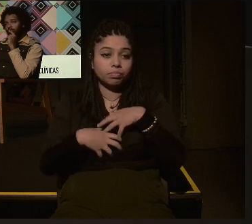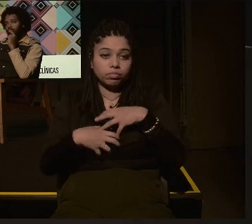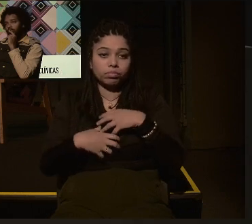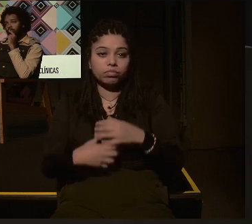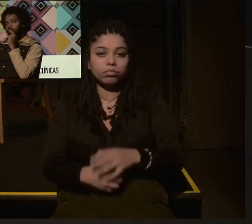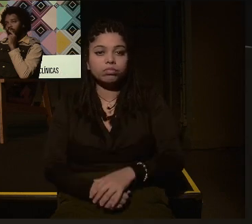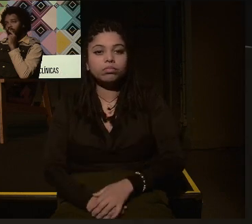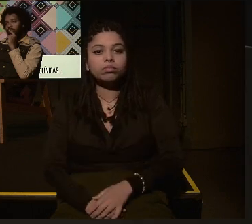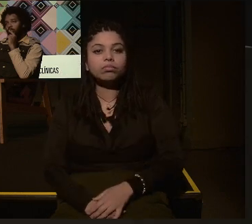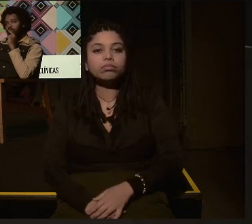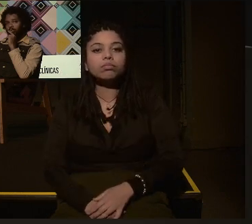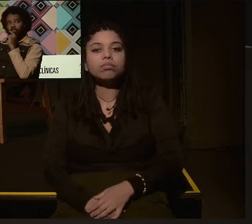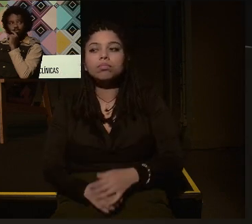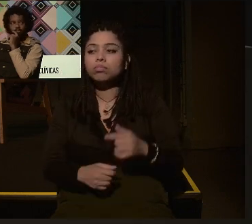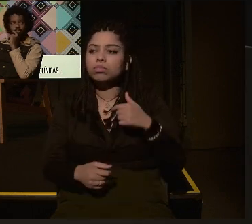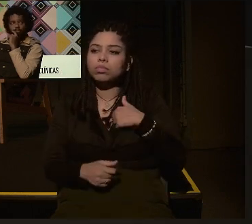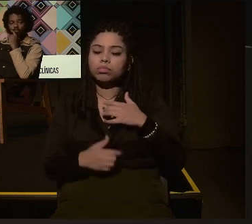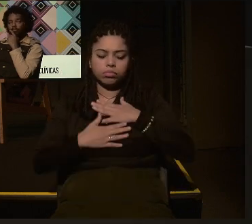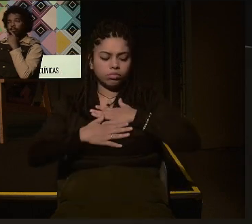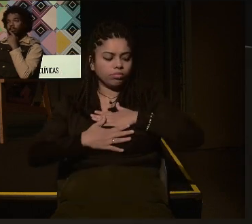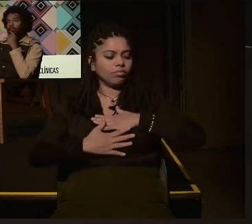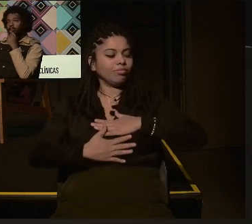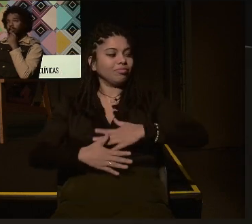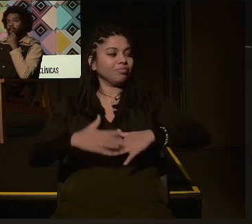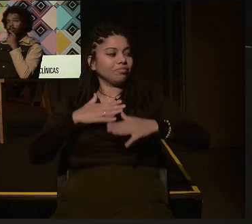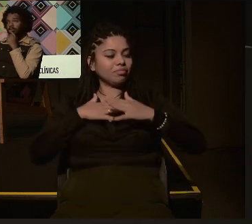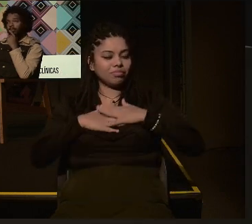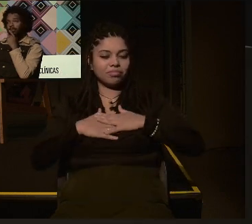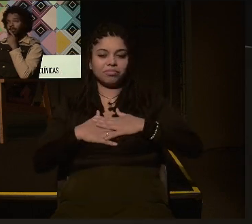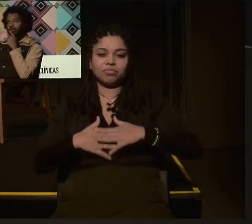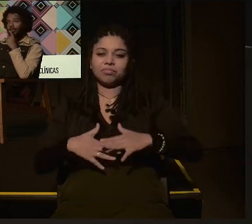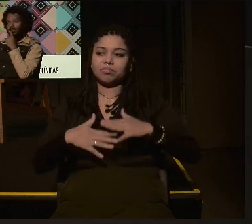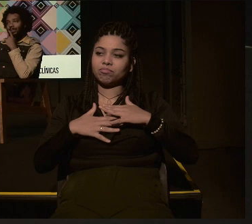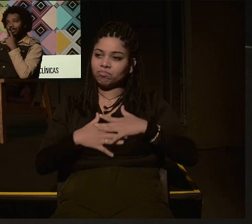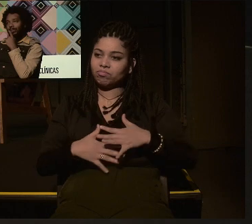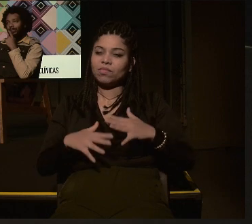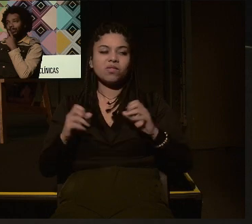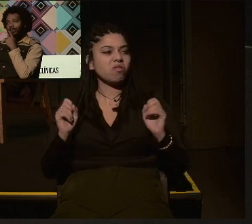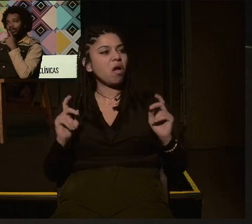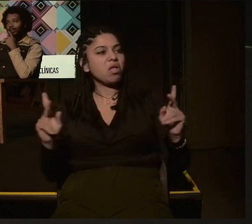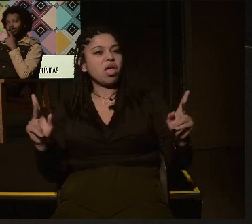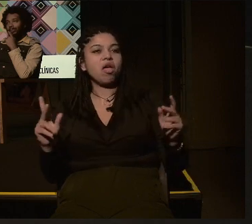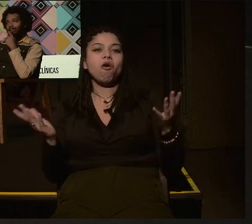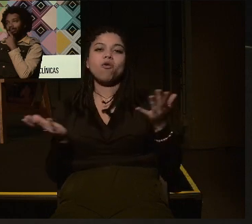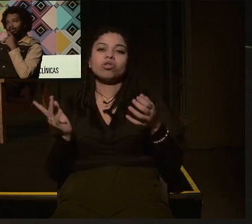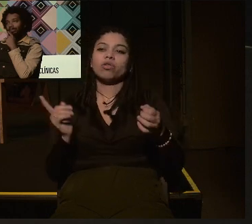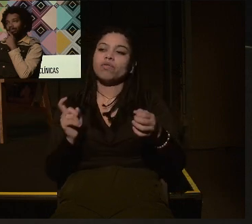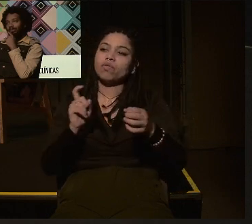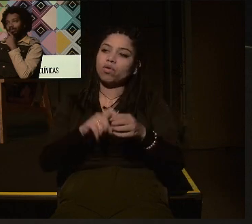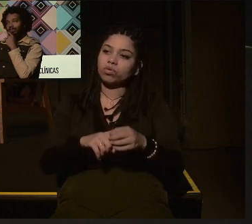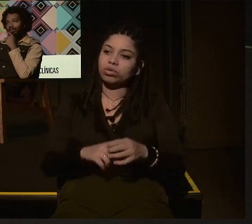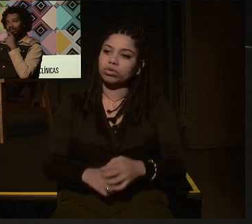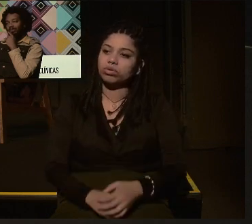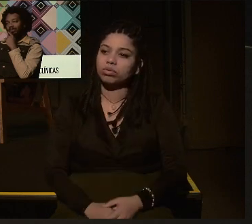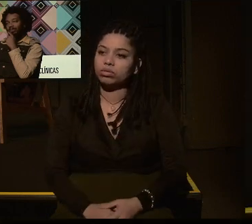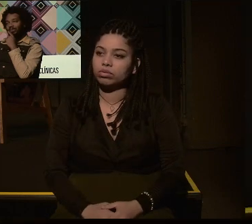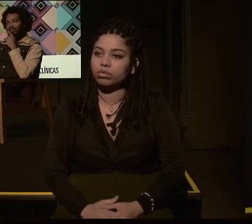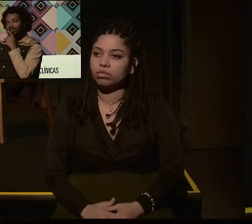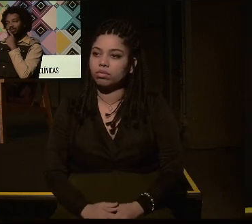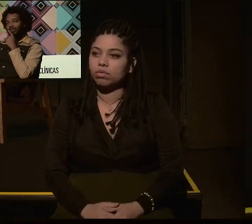aí, quando você traz, eu estava aqui, tranquila, né? Eu falei, ah, hoje eu vou voltar embora um pouco mais. E aí,